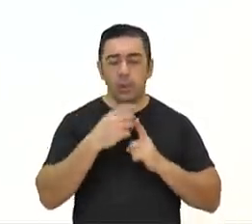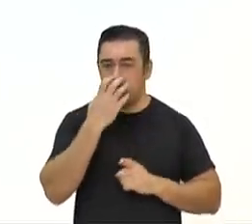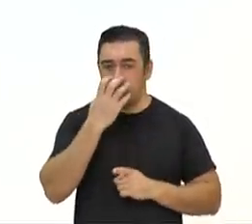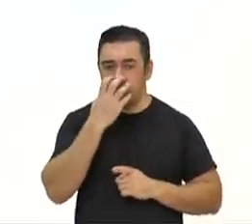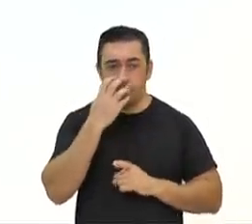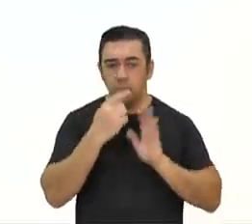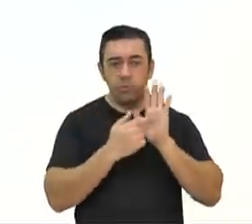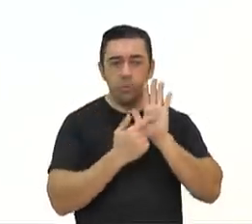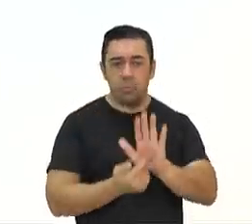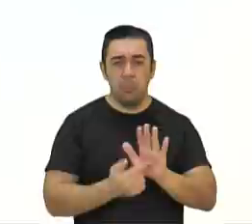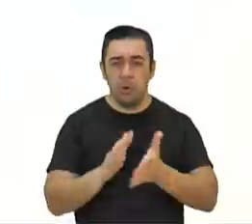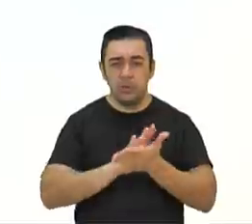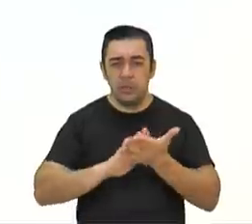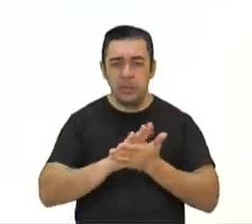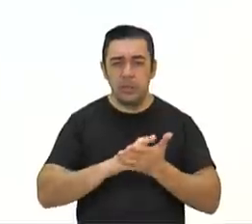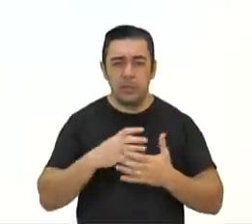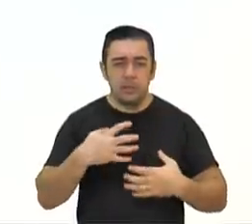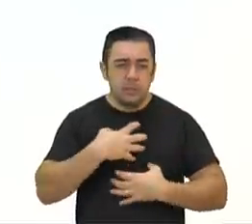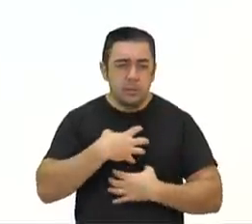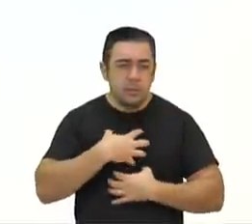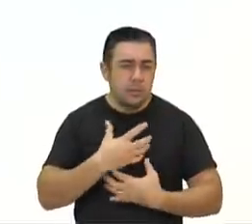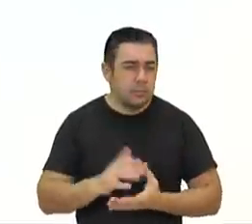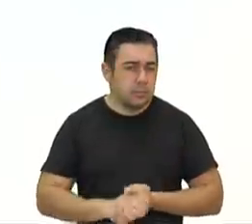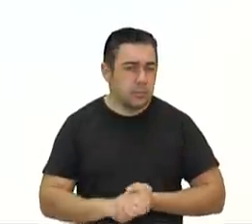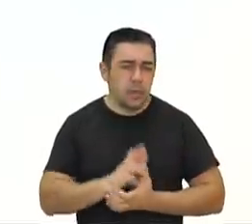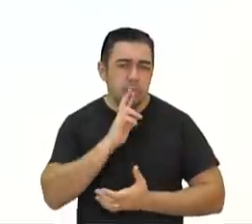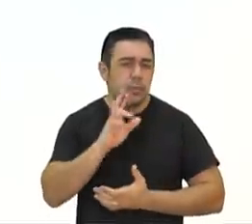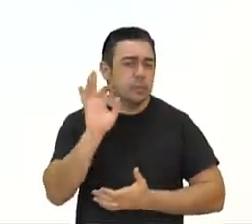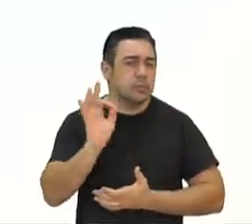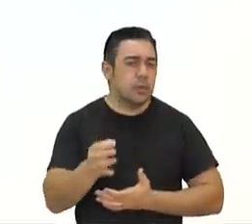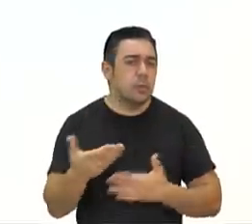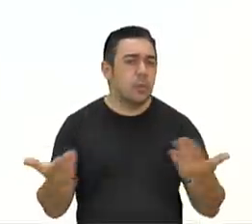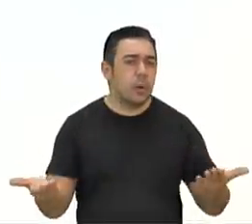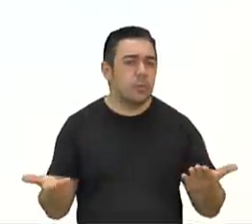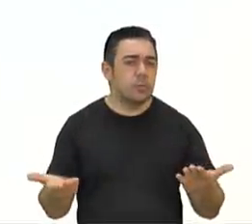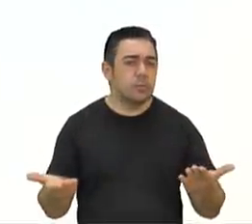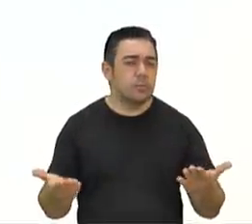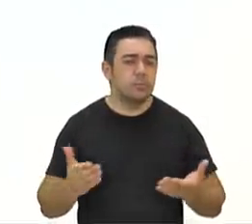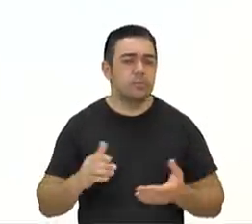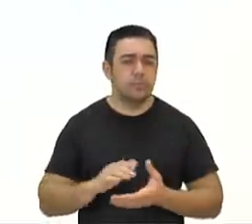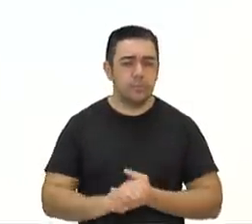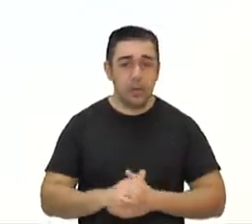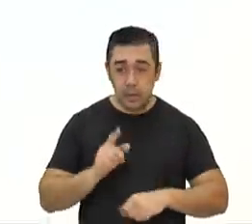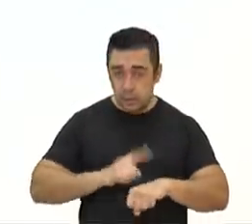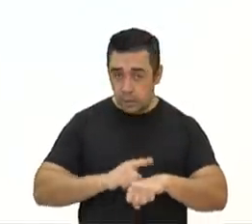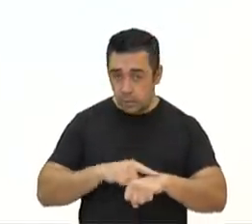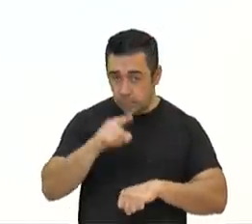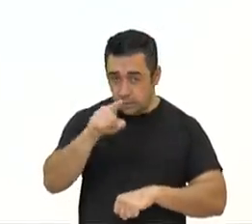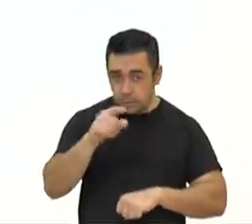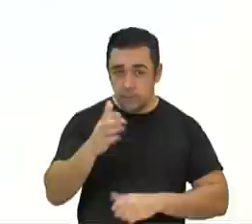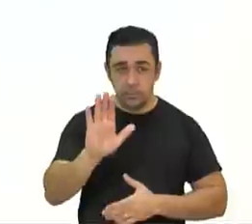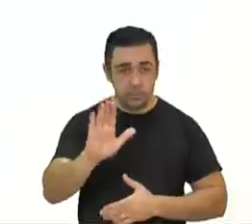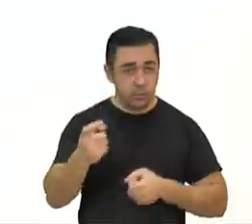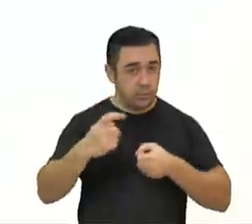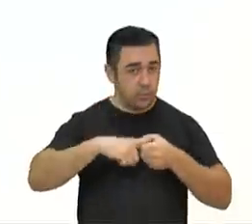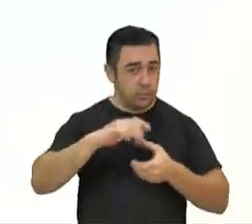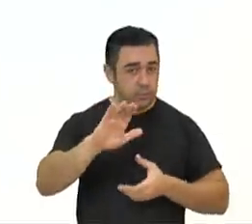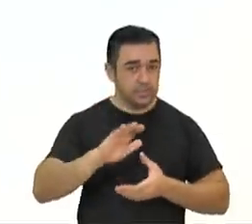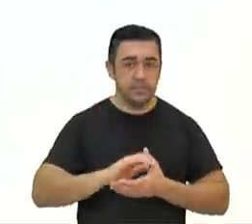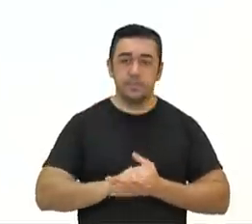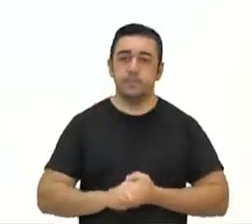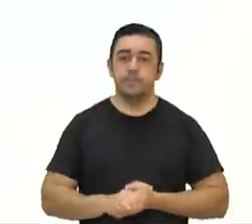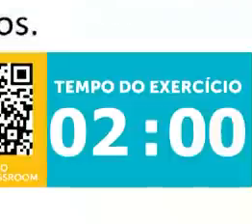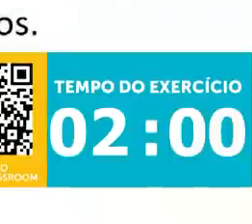não demonstram muitos sentimentos. Qual alternativa vocês acham que seria correta aqui? Um tempo e a gente já volta.